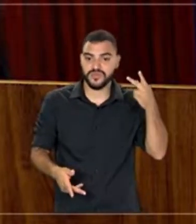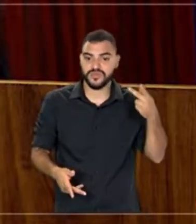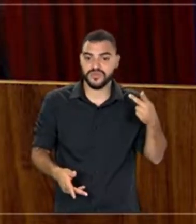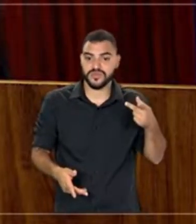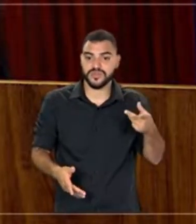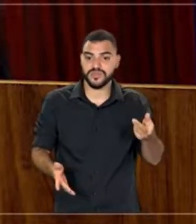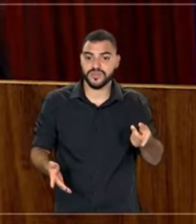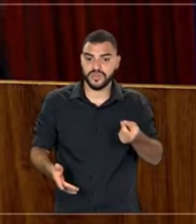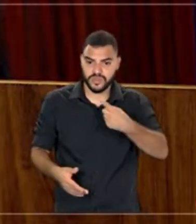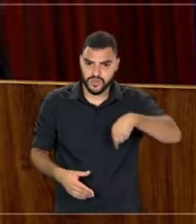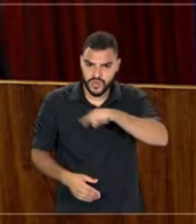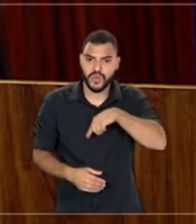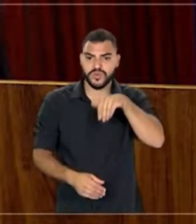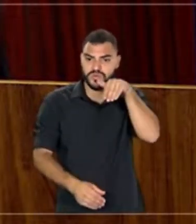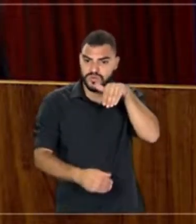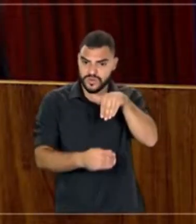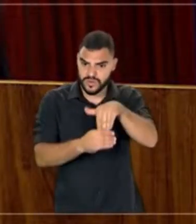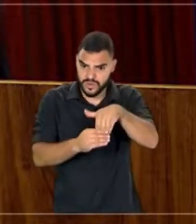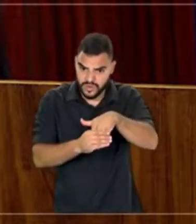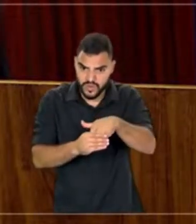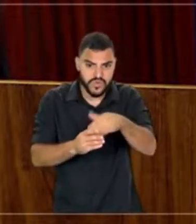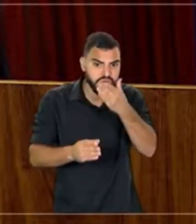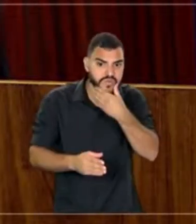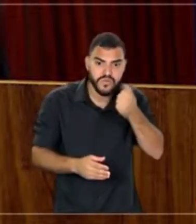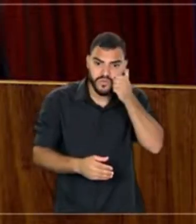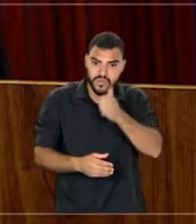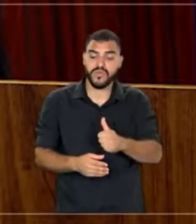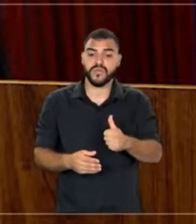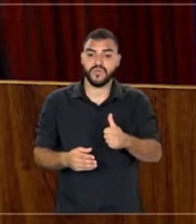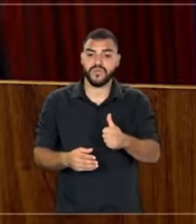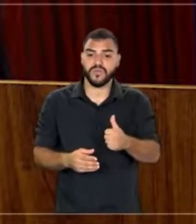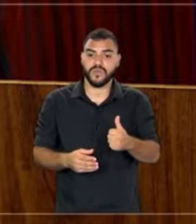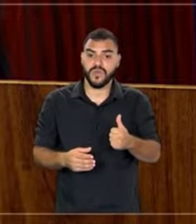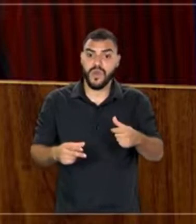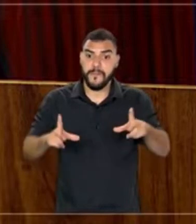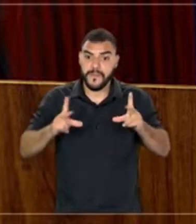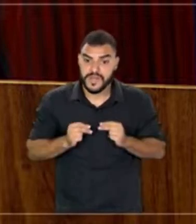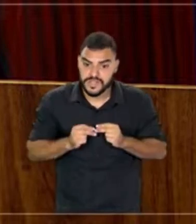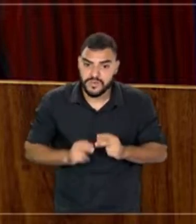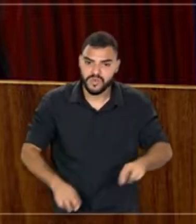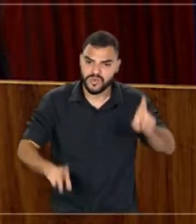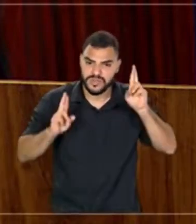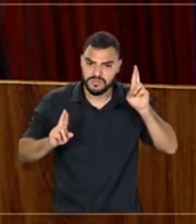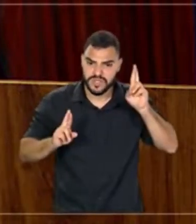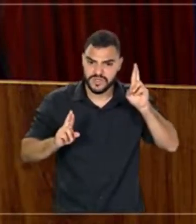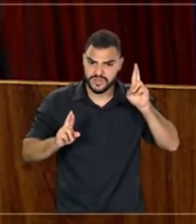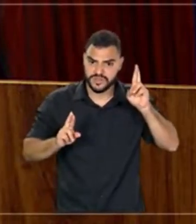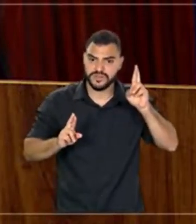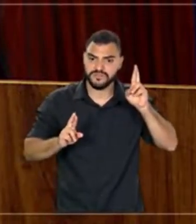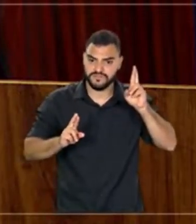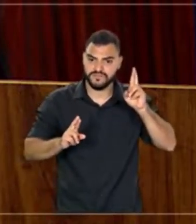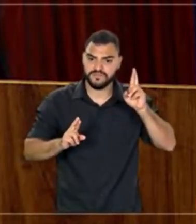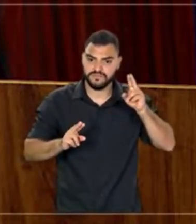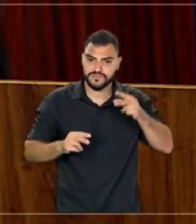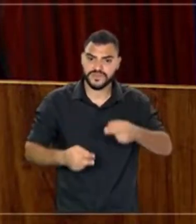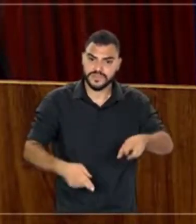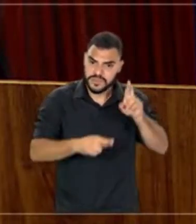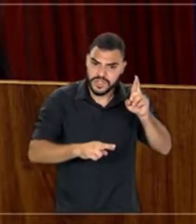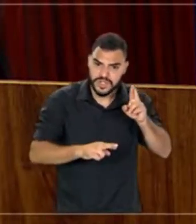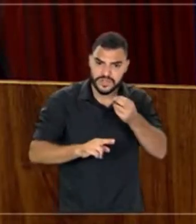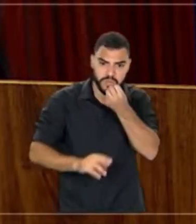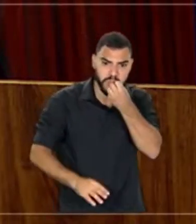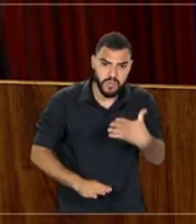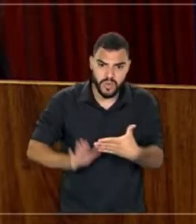eleitores e nossas eleitoras merecem esperança. Esperança nas propostas